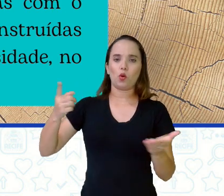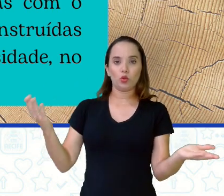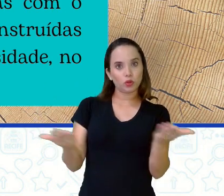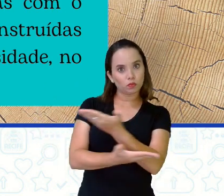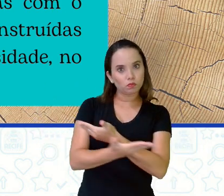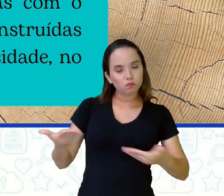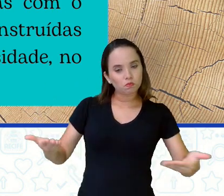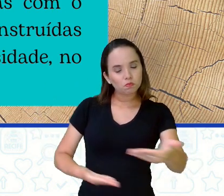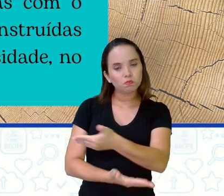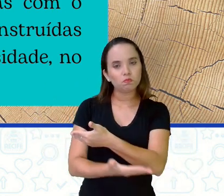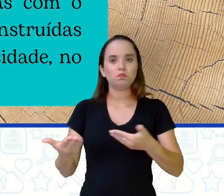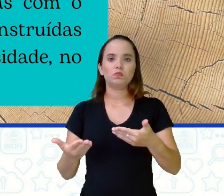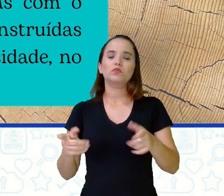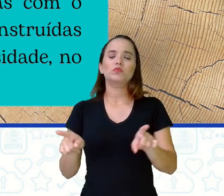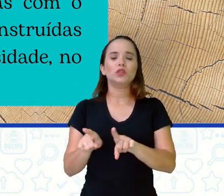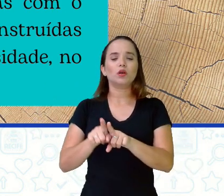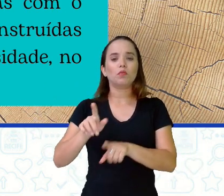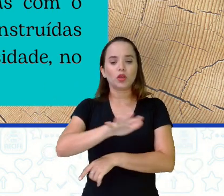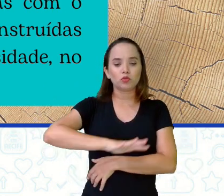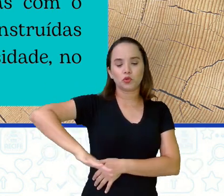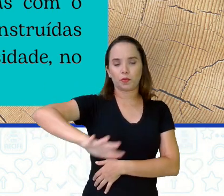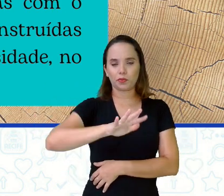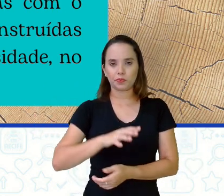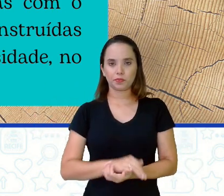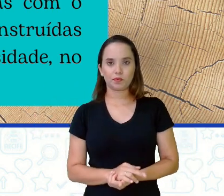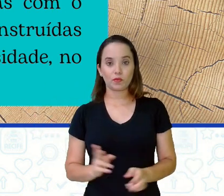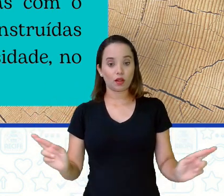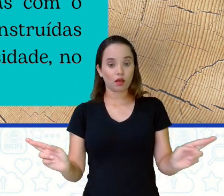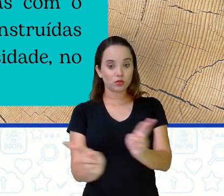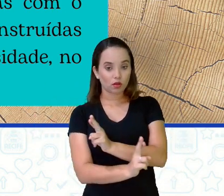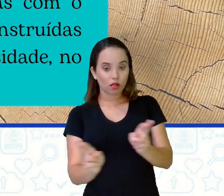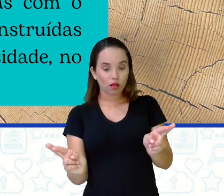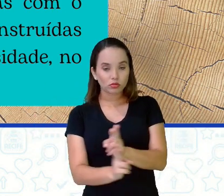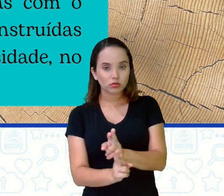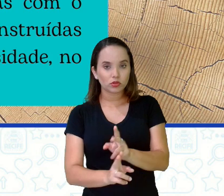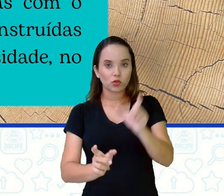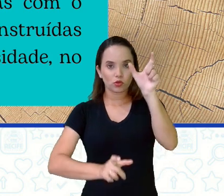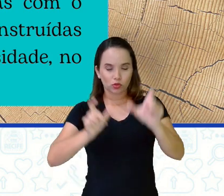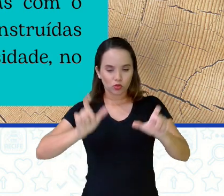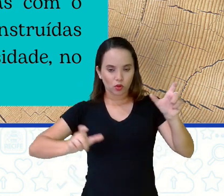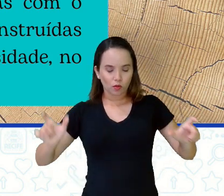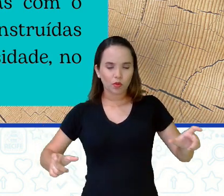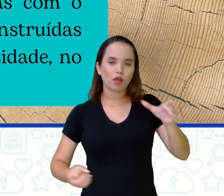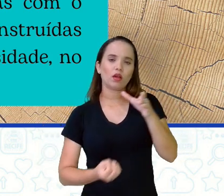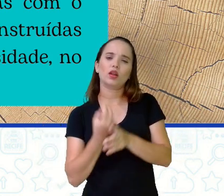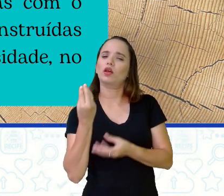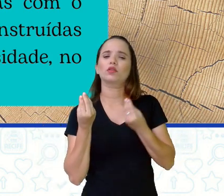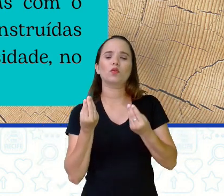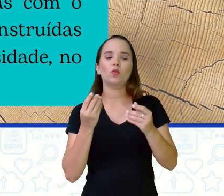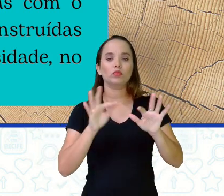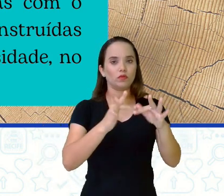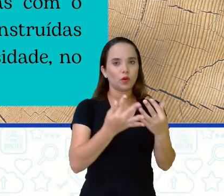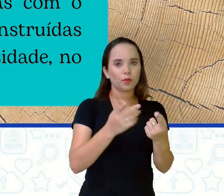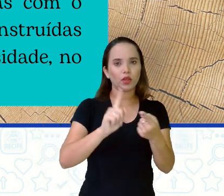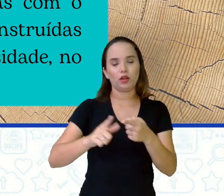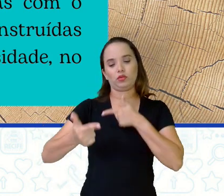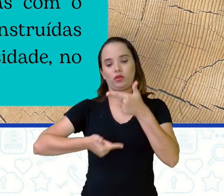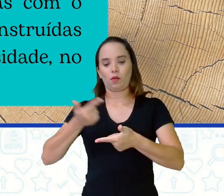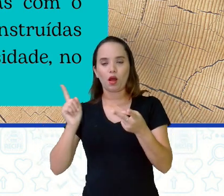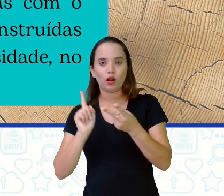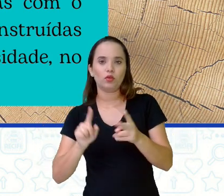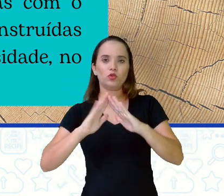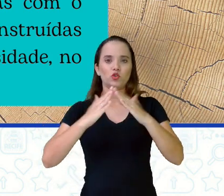com o espaço. As relações entre as pessoas são construídas na família, no trabalho, na